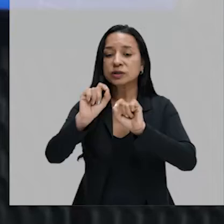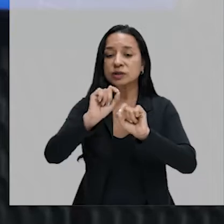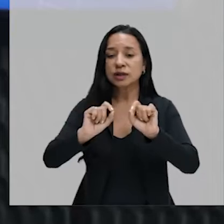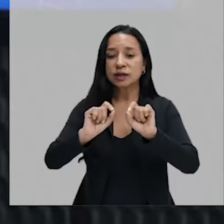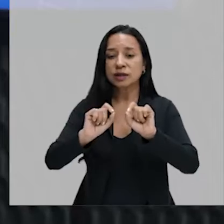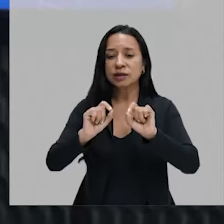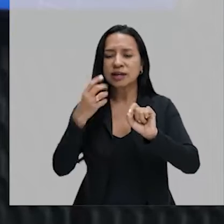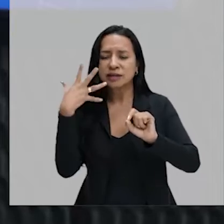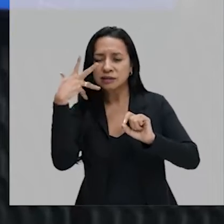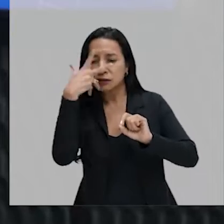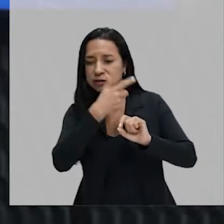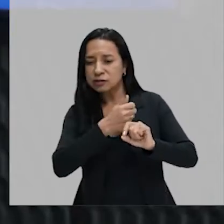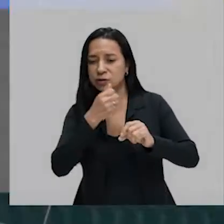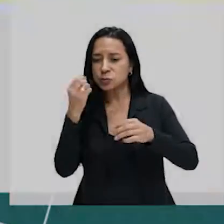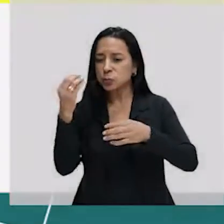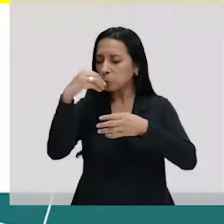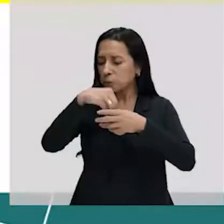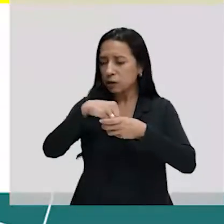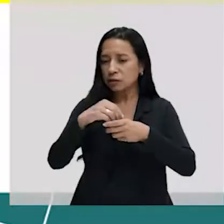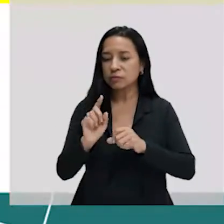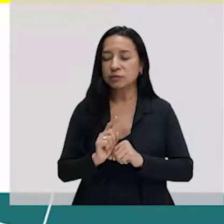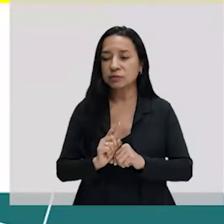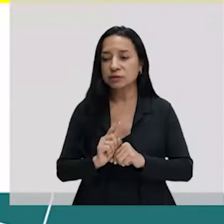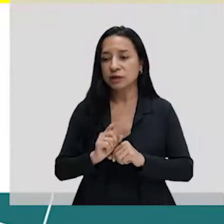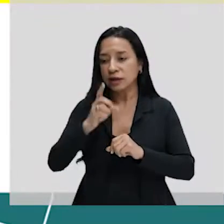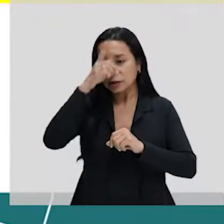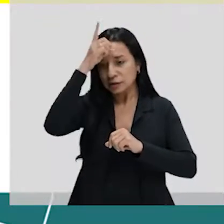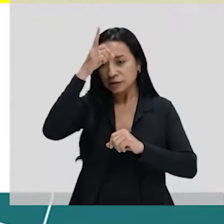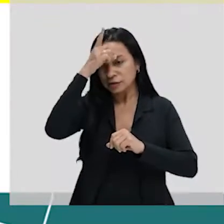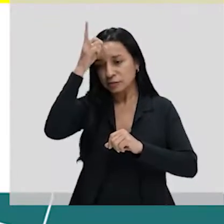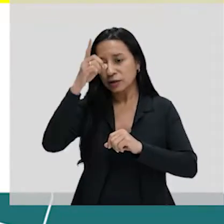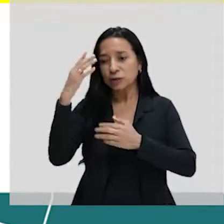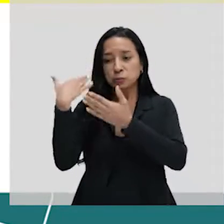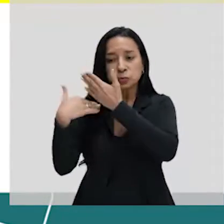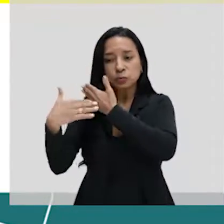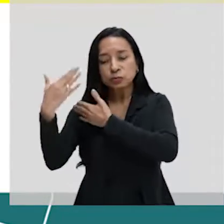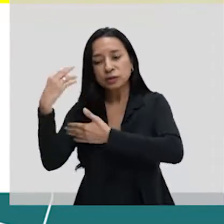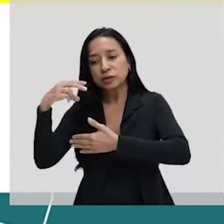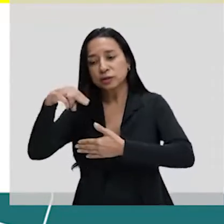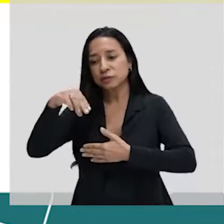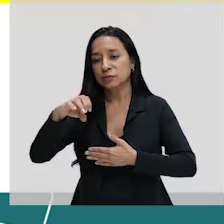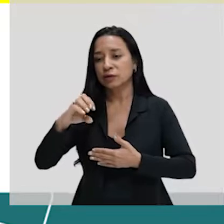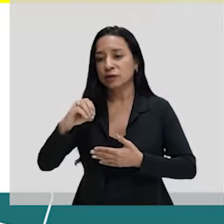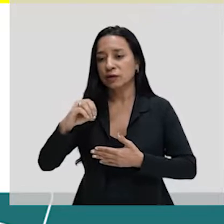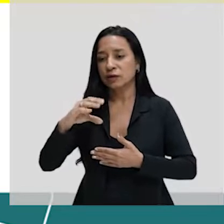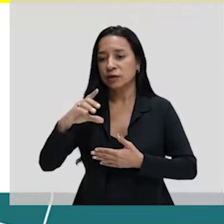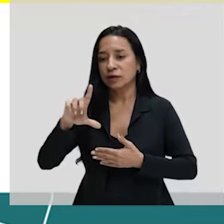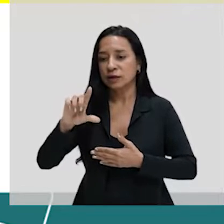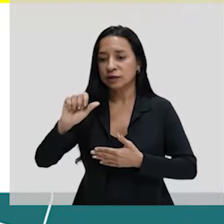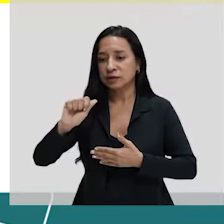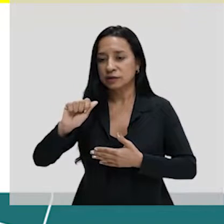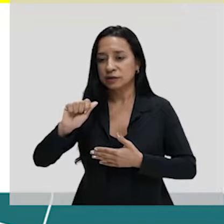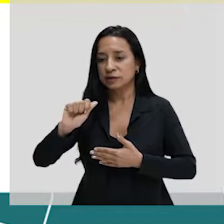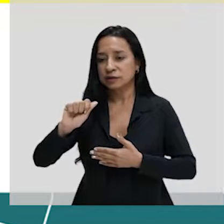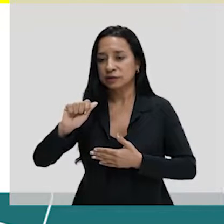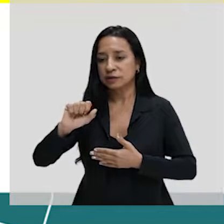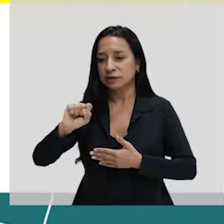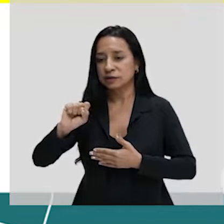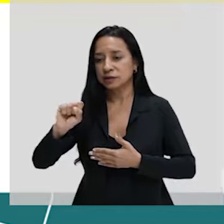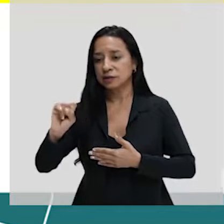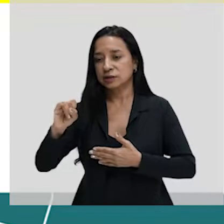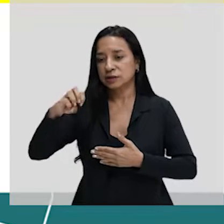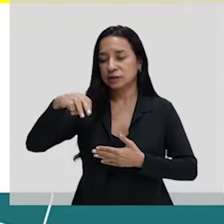mais lindo ainda, né? É um teatro que foi inspirado no neoclassicismo e tem uma influência muito grande, né, dos aspectos da